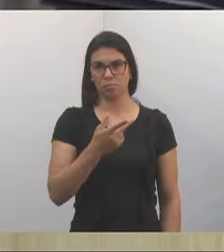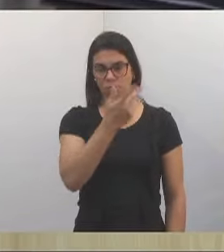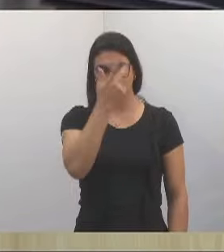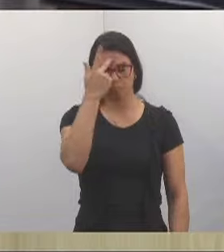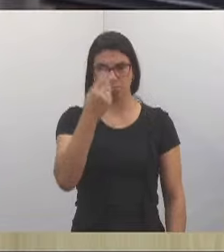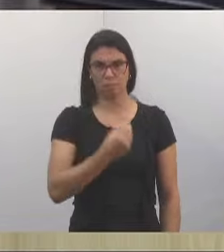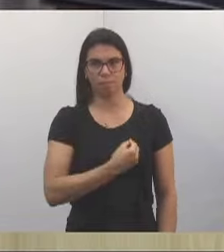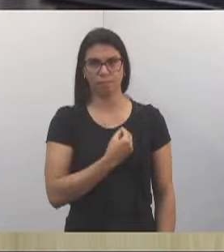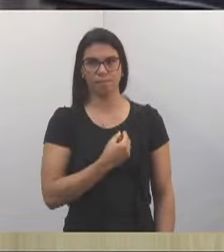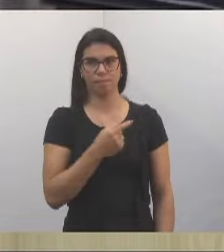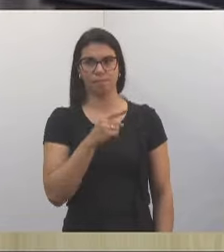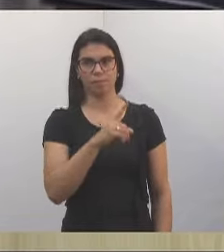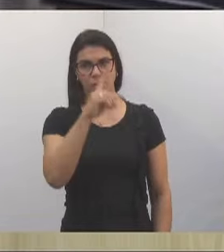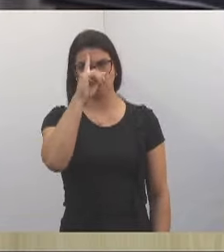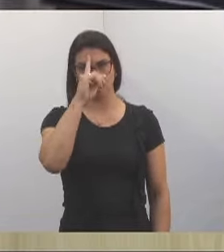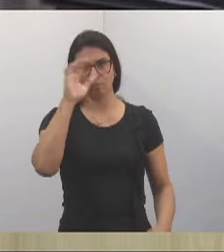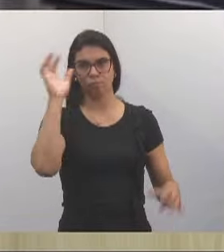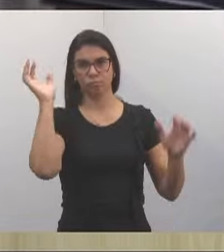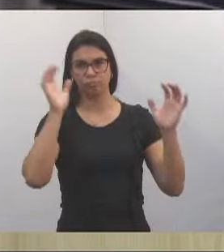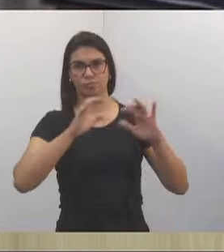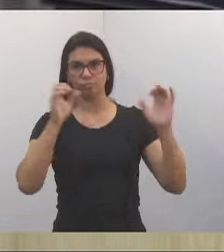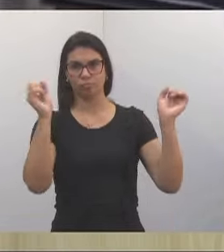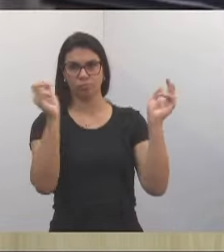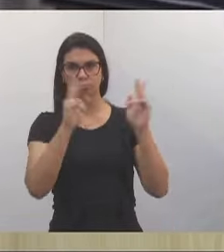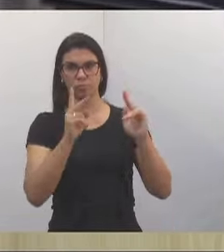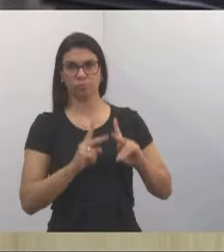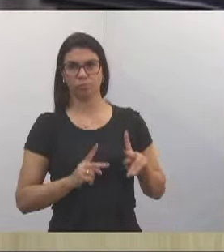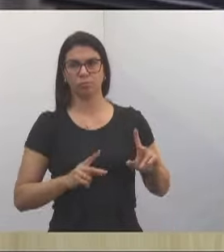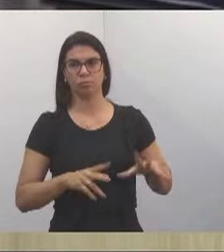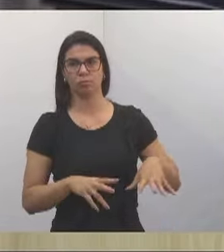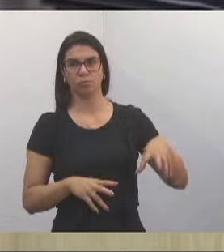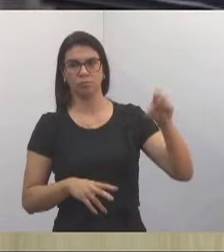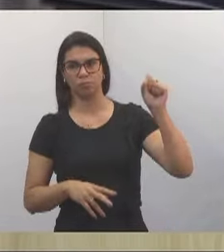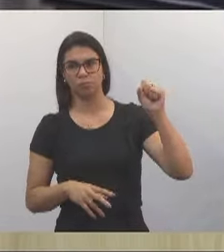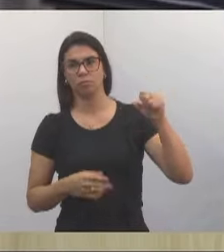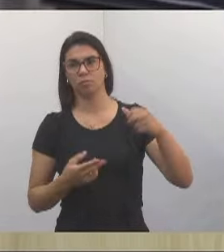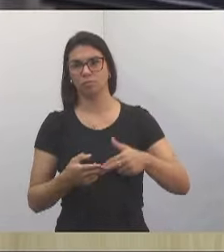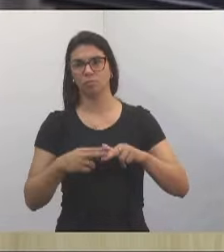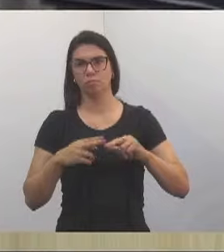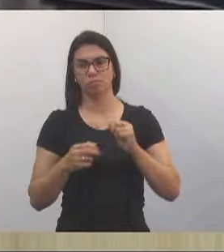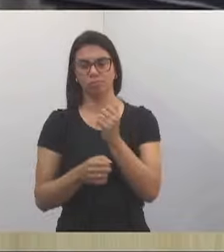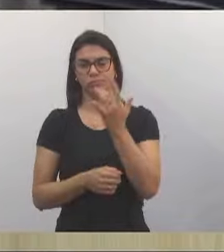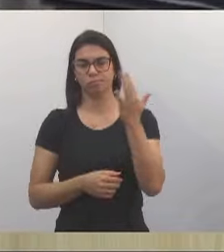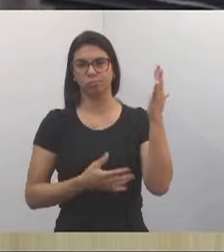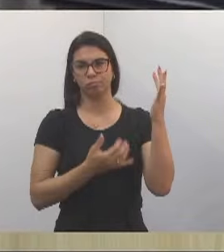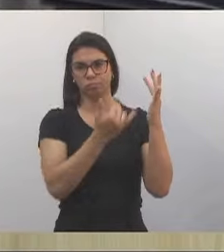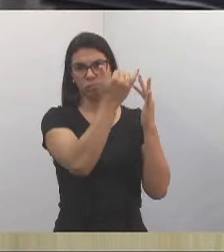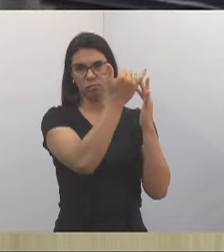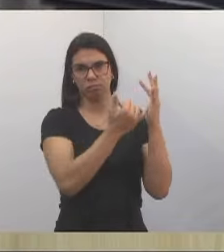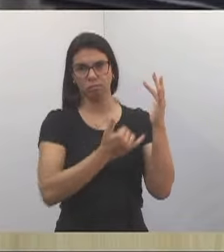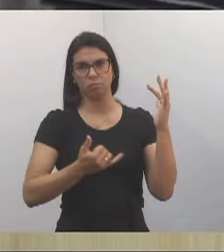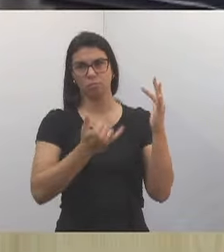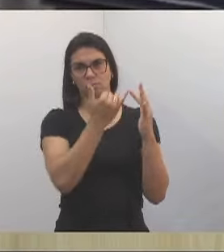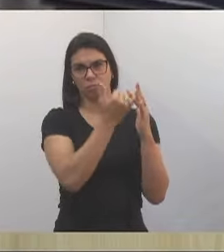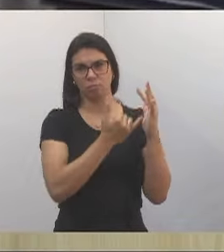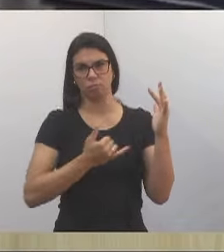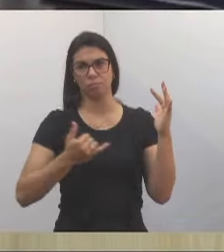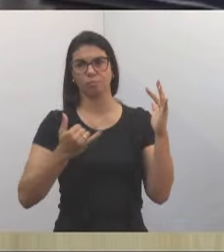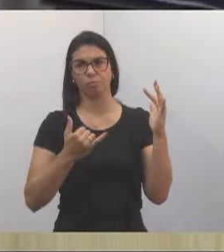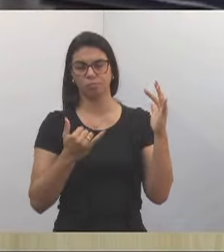vento, ocorre interrupção no fornecimento de energia elétrica, devido aos galhos se entrelaçarem aos fios,